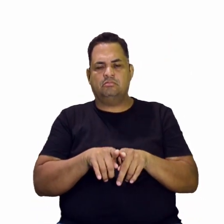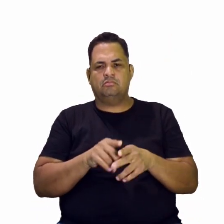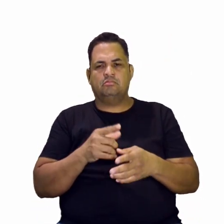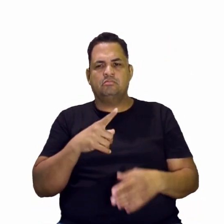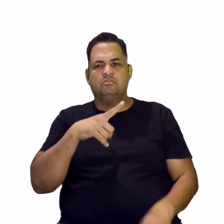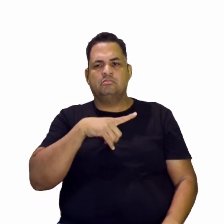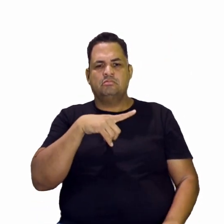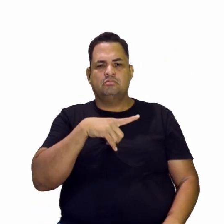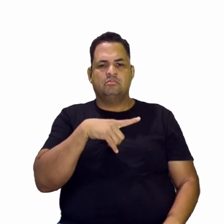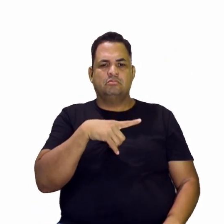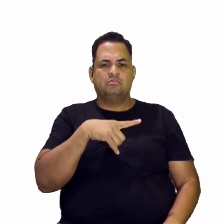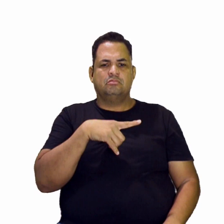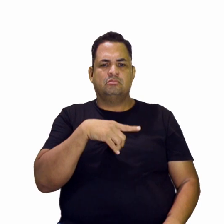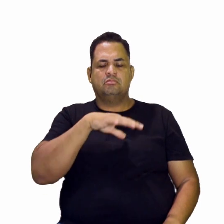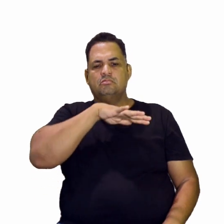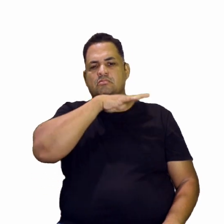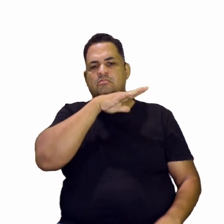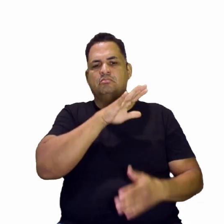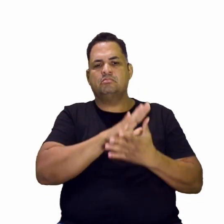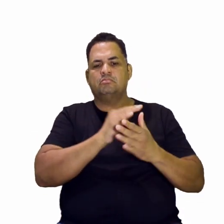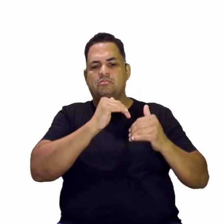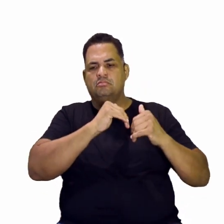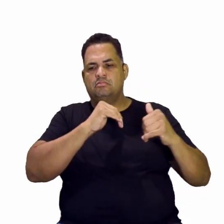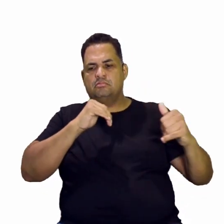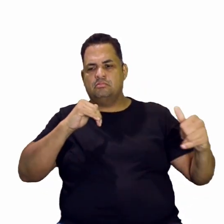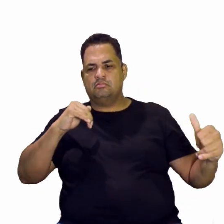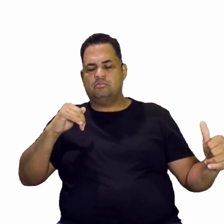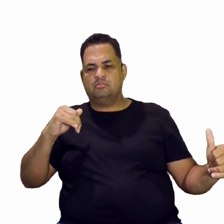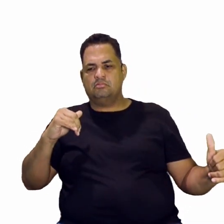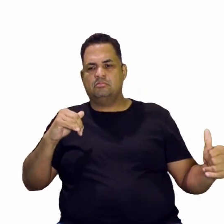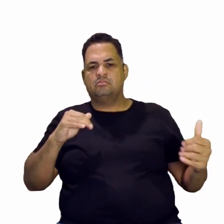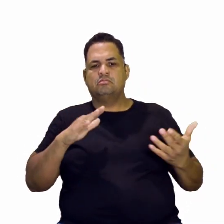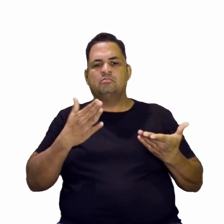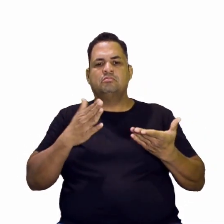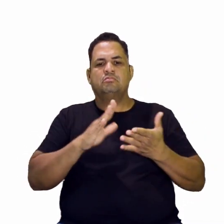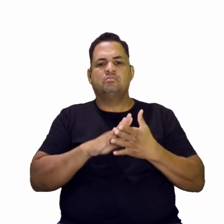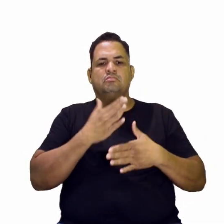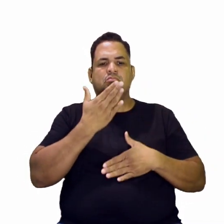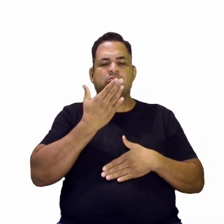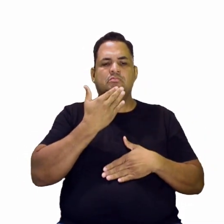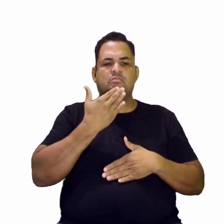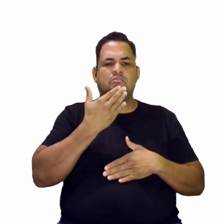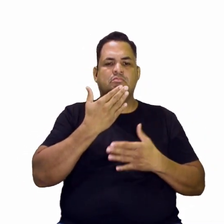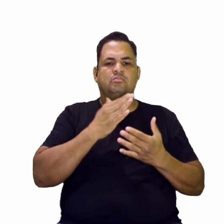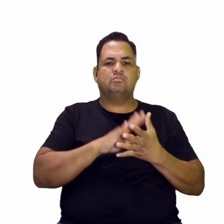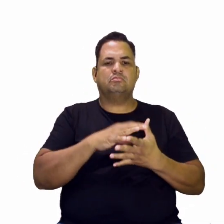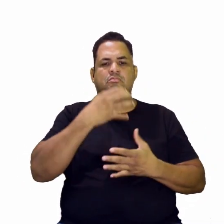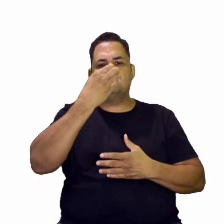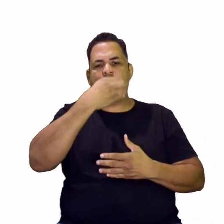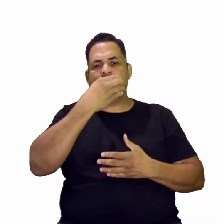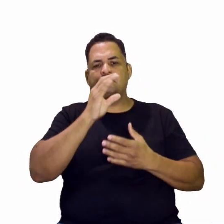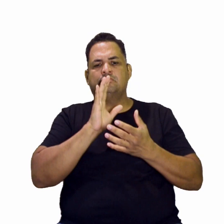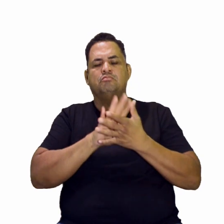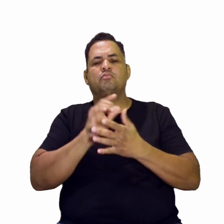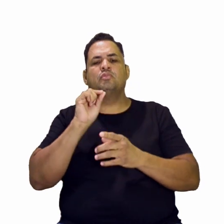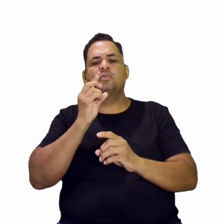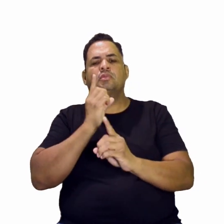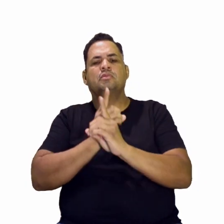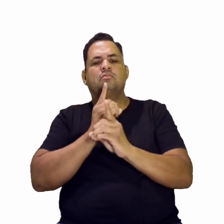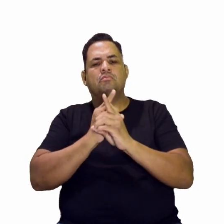você tem esses animais se afastando cada vez mais. Então, eles vão acabando se alimentando de frutos, do que eles